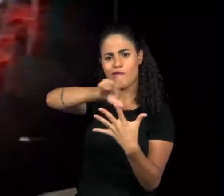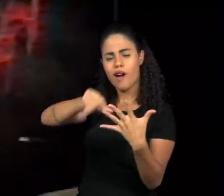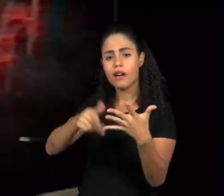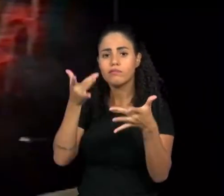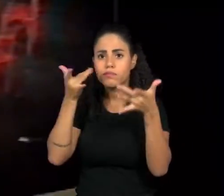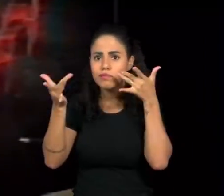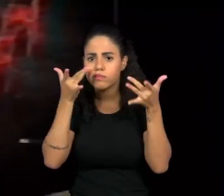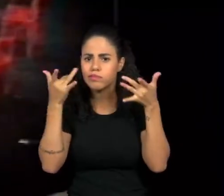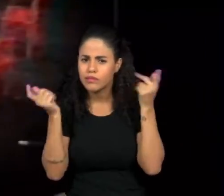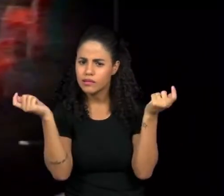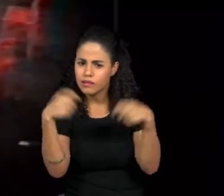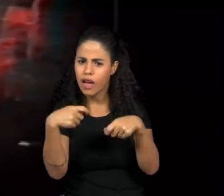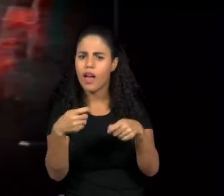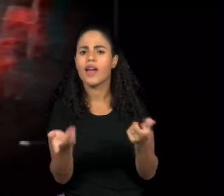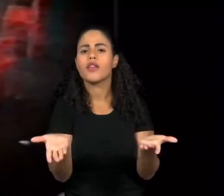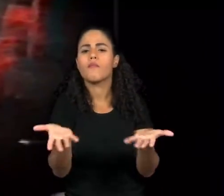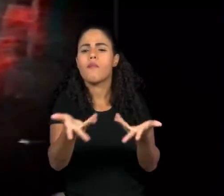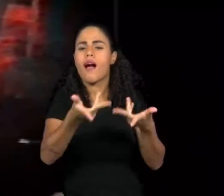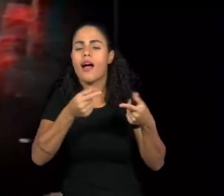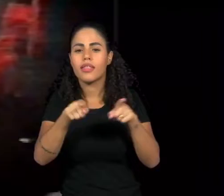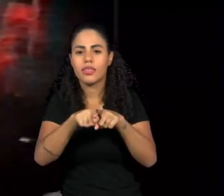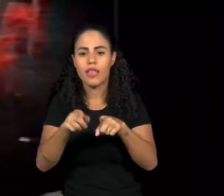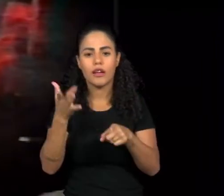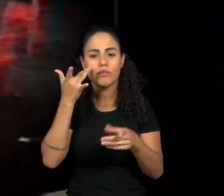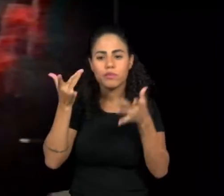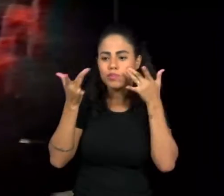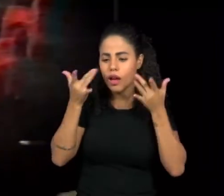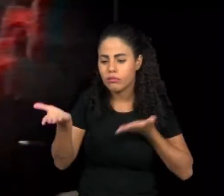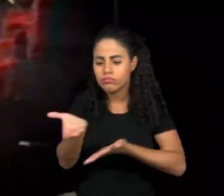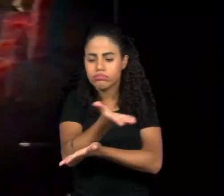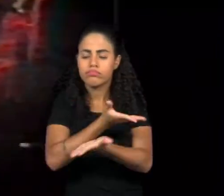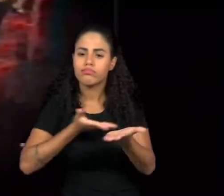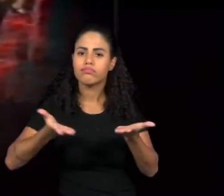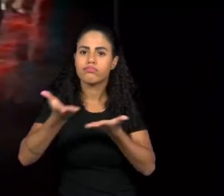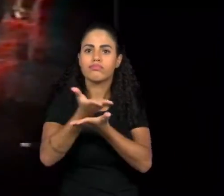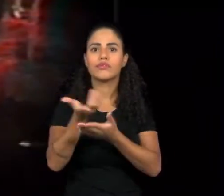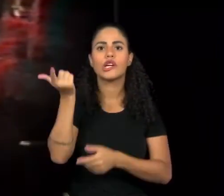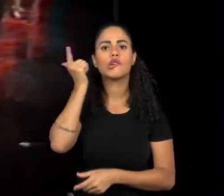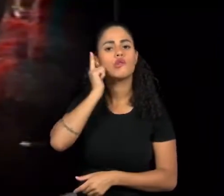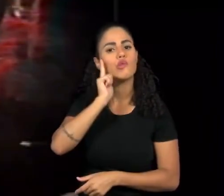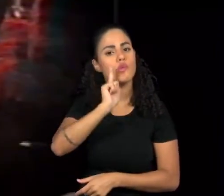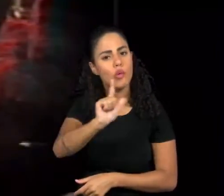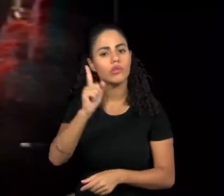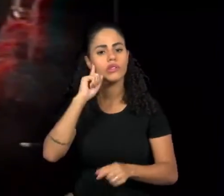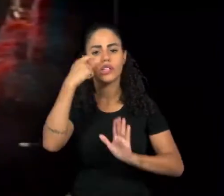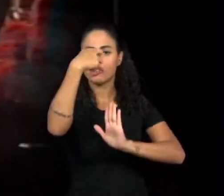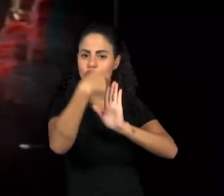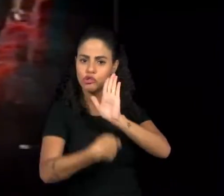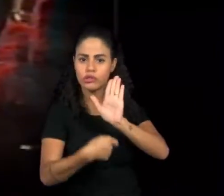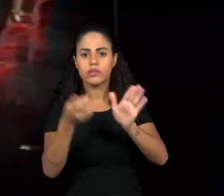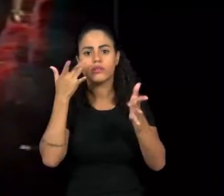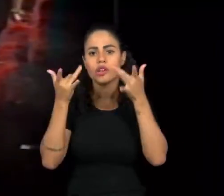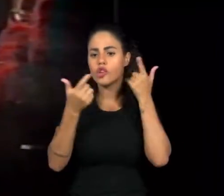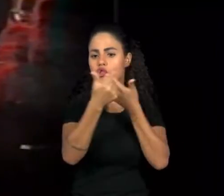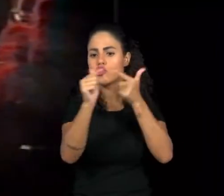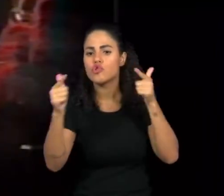sua capacidade de imprimir ares de contemporaneidade, mesmo para textos teatrais de outras